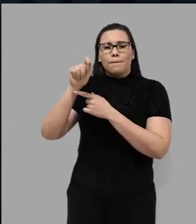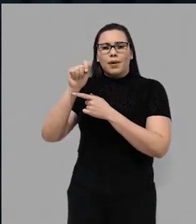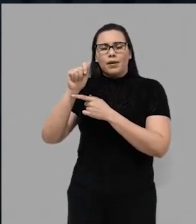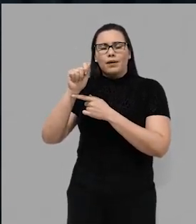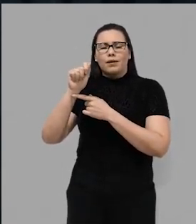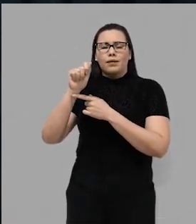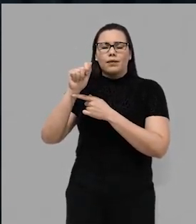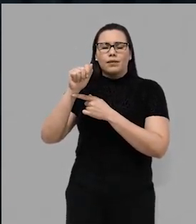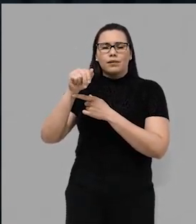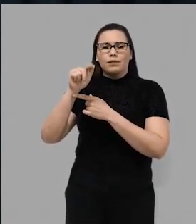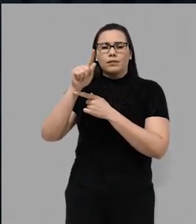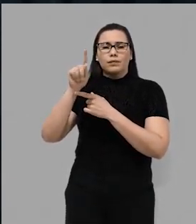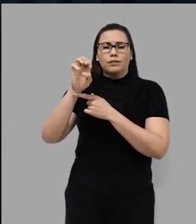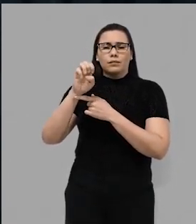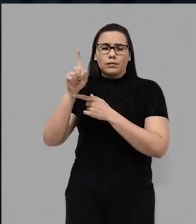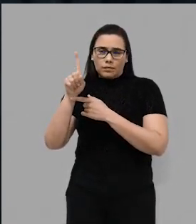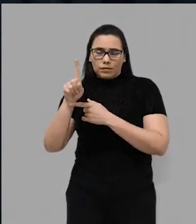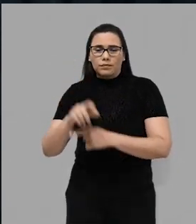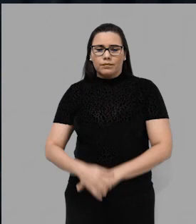muitas características